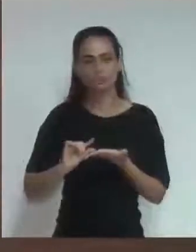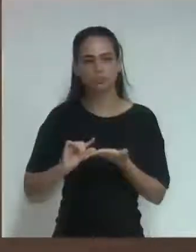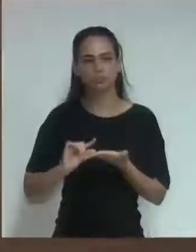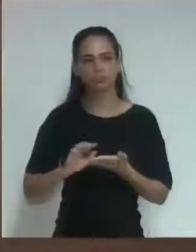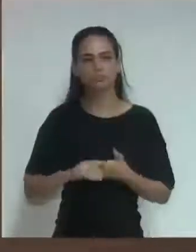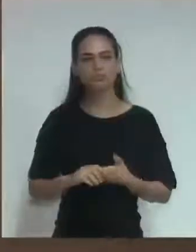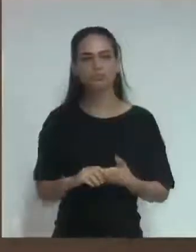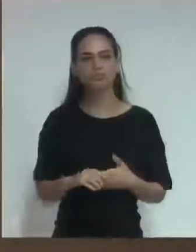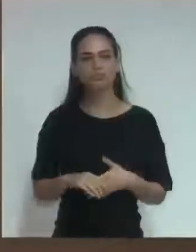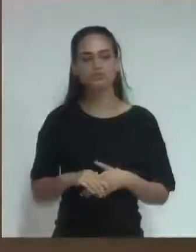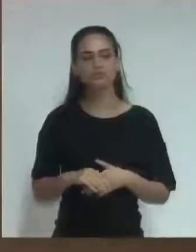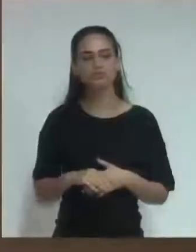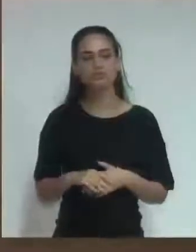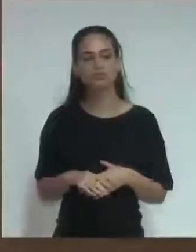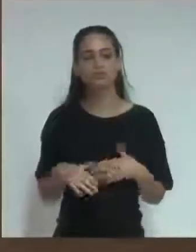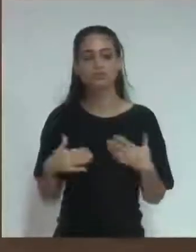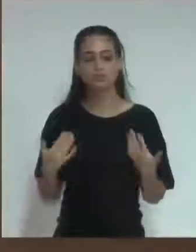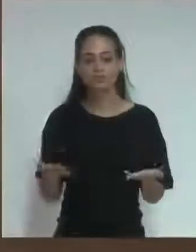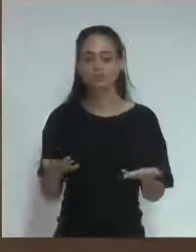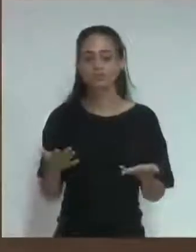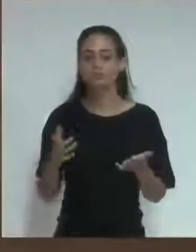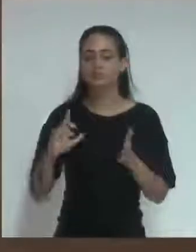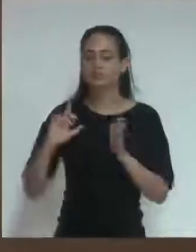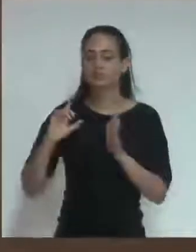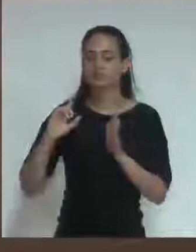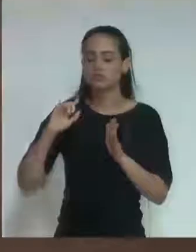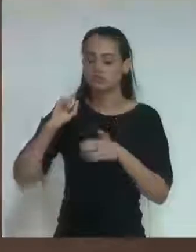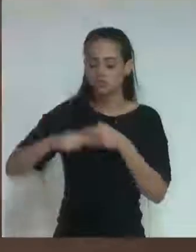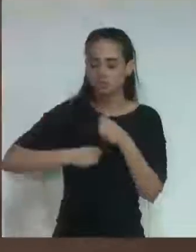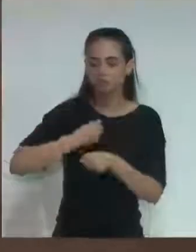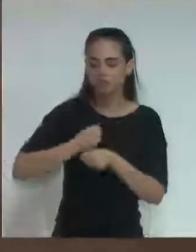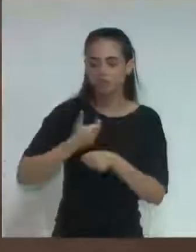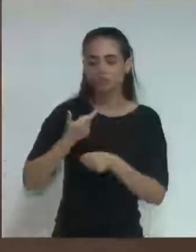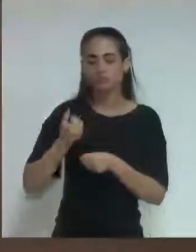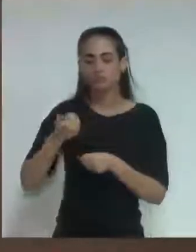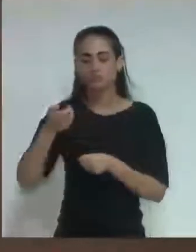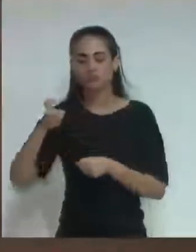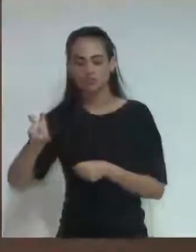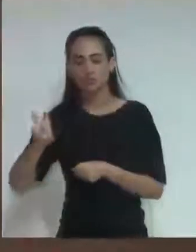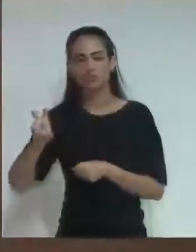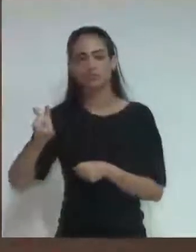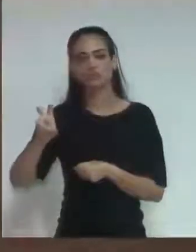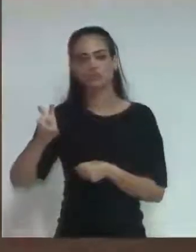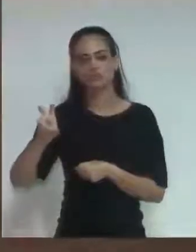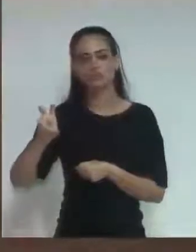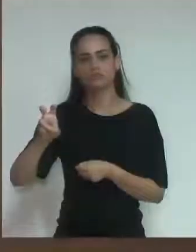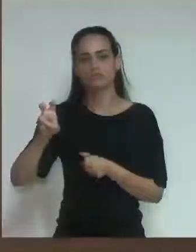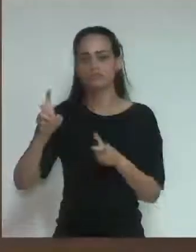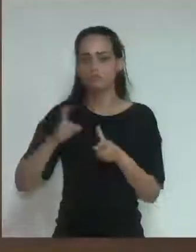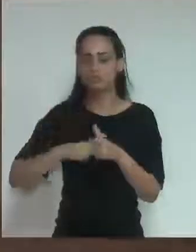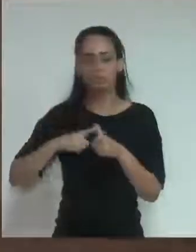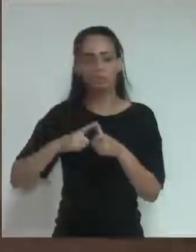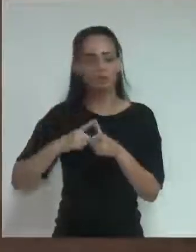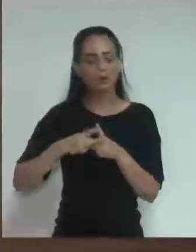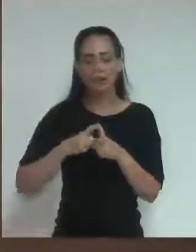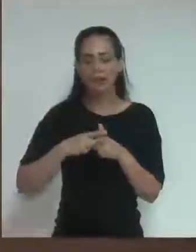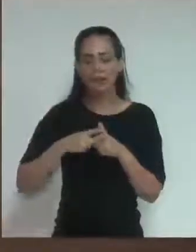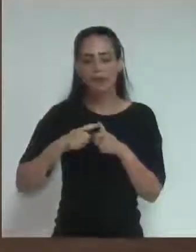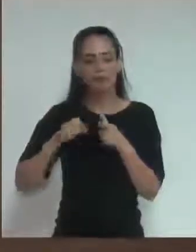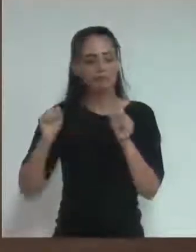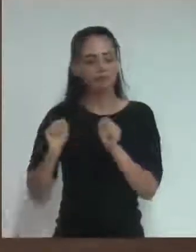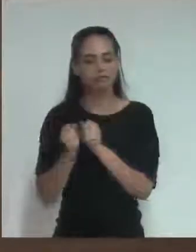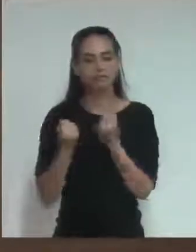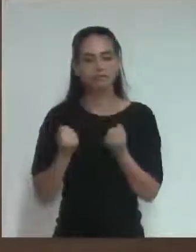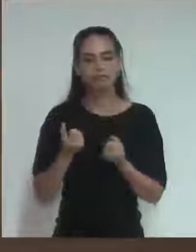previsto, né, e que se acentuou ainda mais. O ano 2015 foi o auge dessa queda. 2016, mas